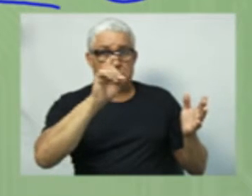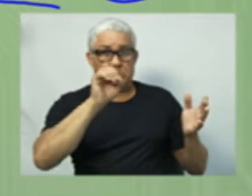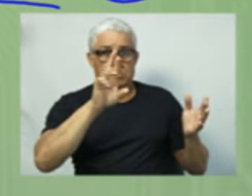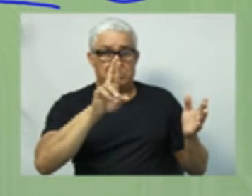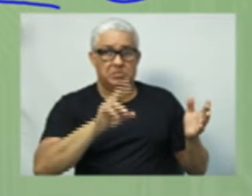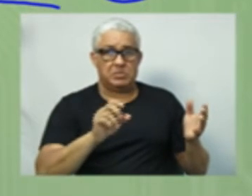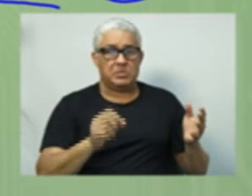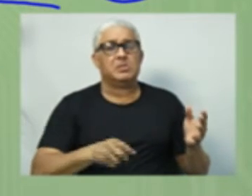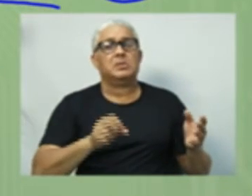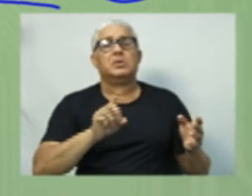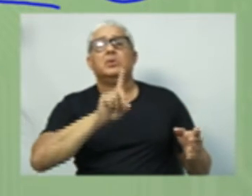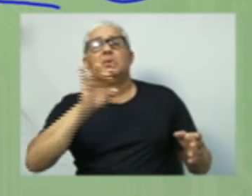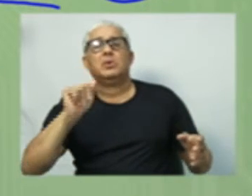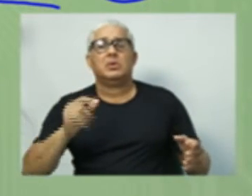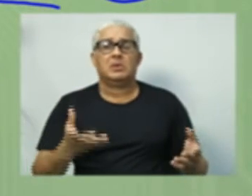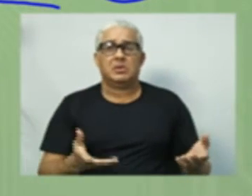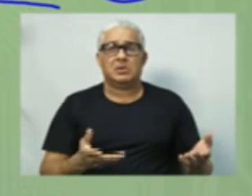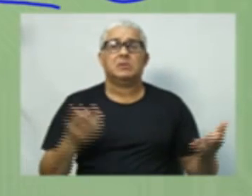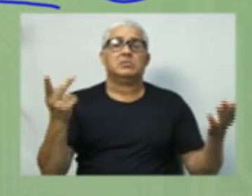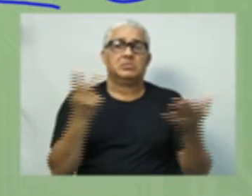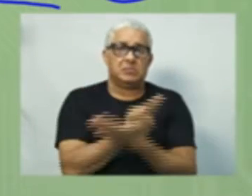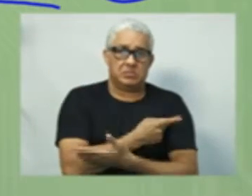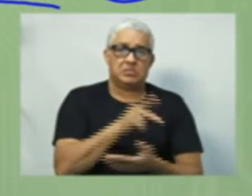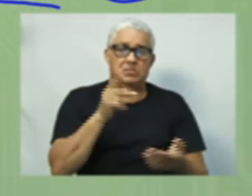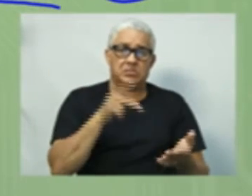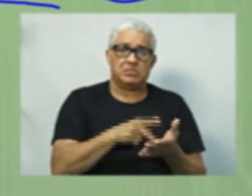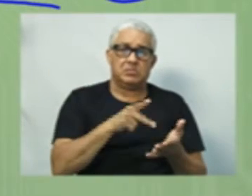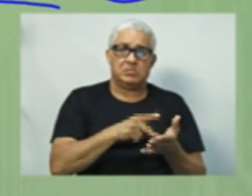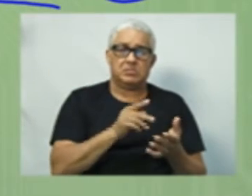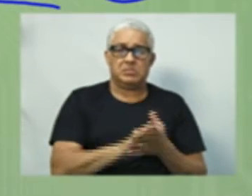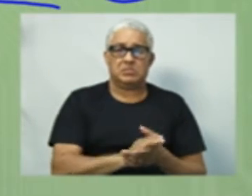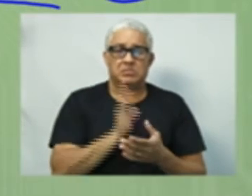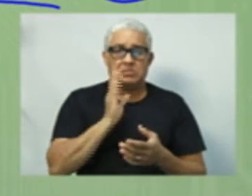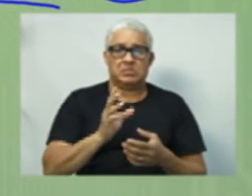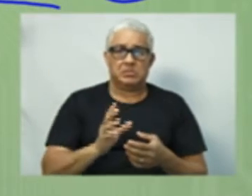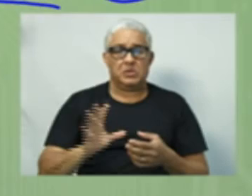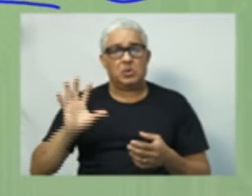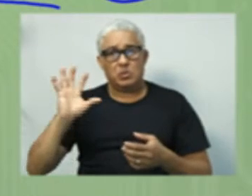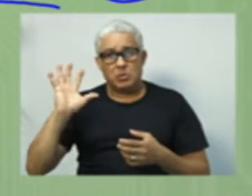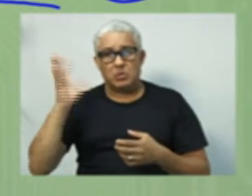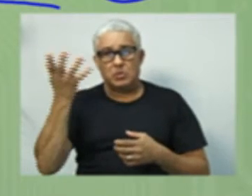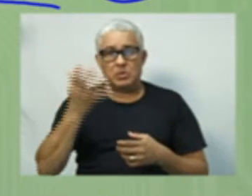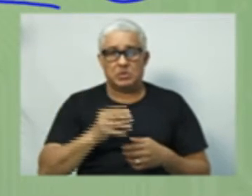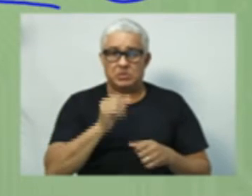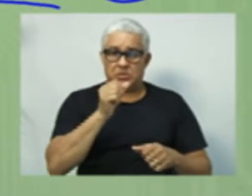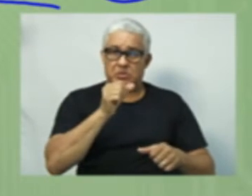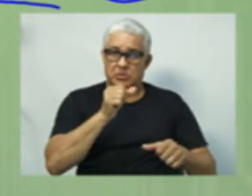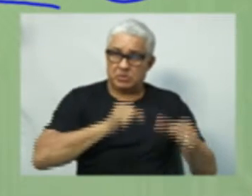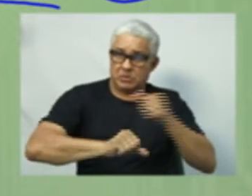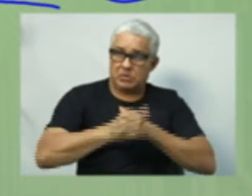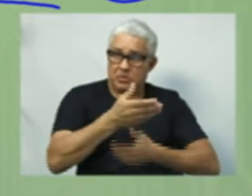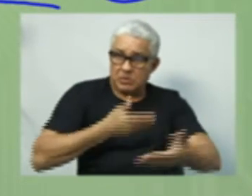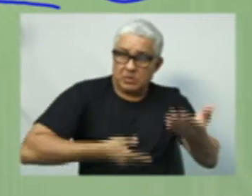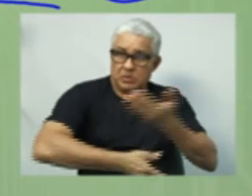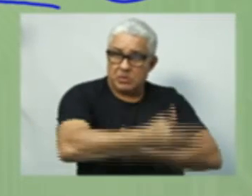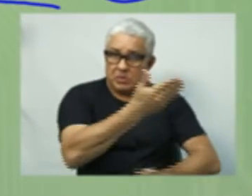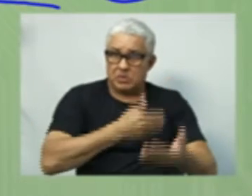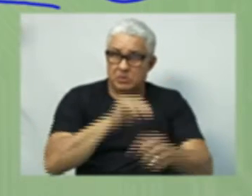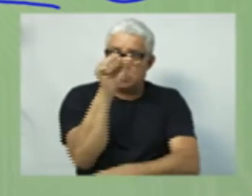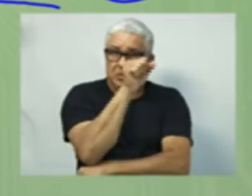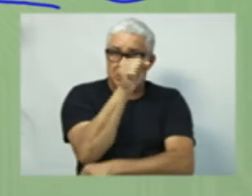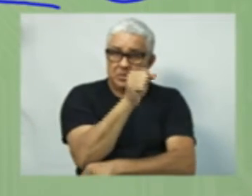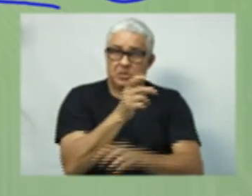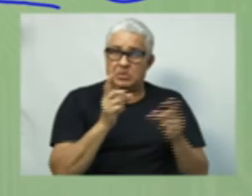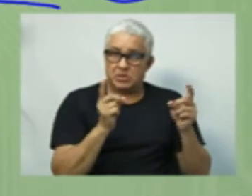gerador? Quando ocorre o fato propriamente dito. Quando já houve a transação do carro, quando houve a venda do carro, quando